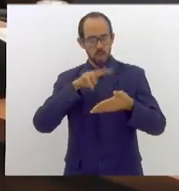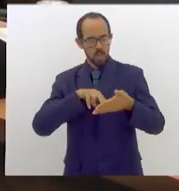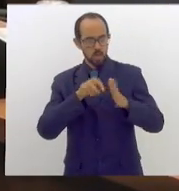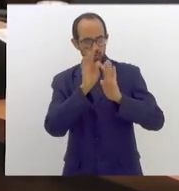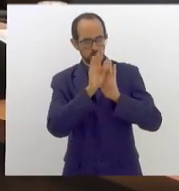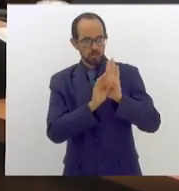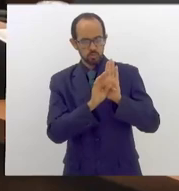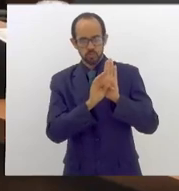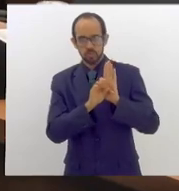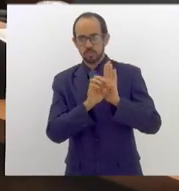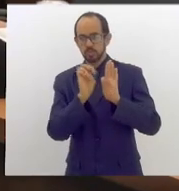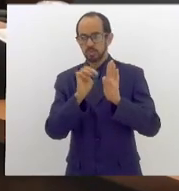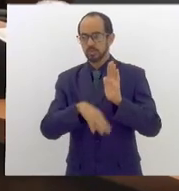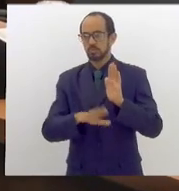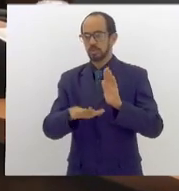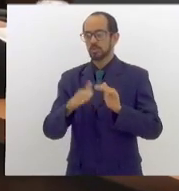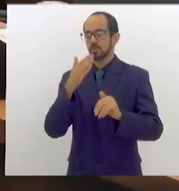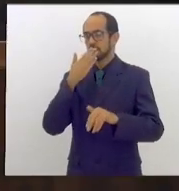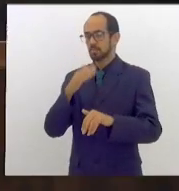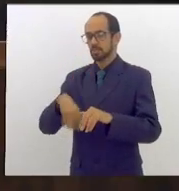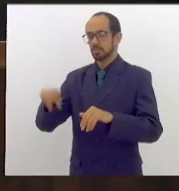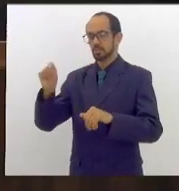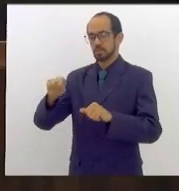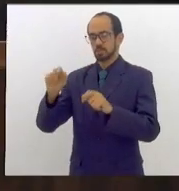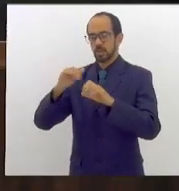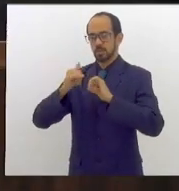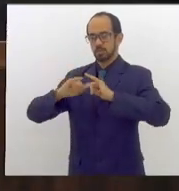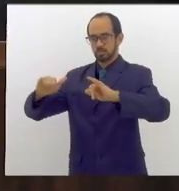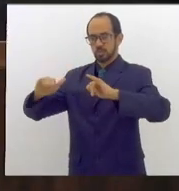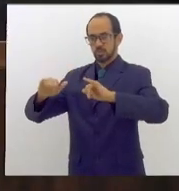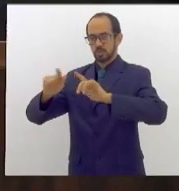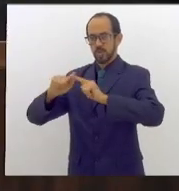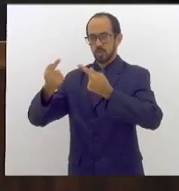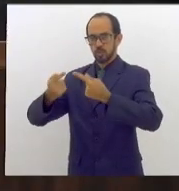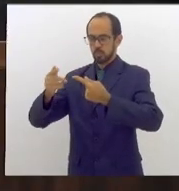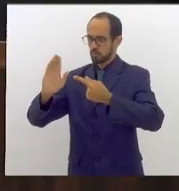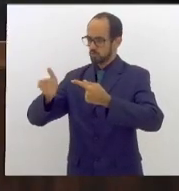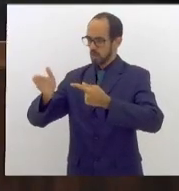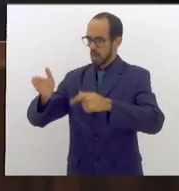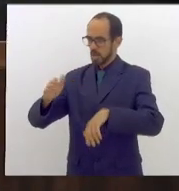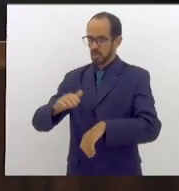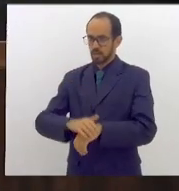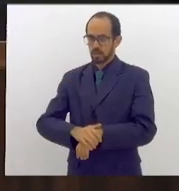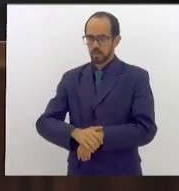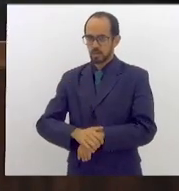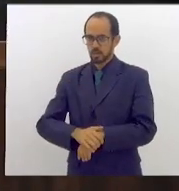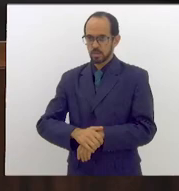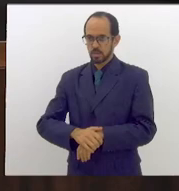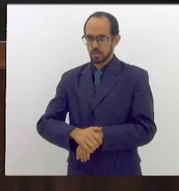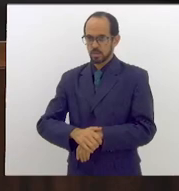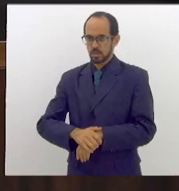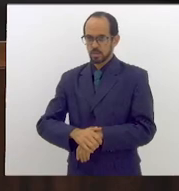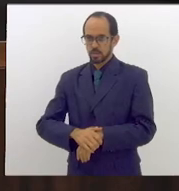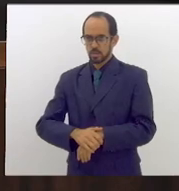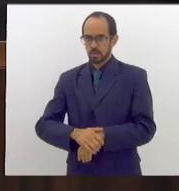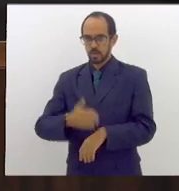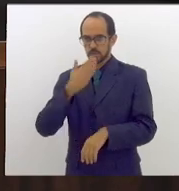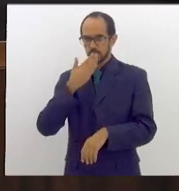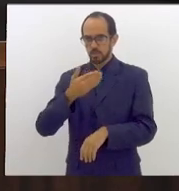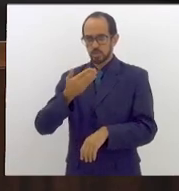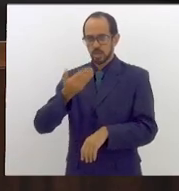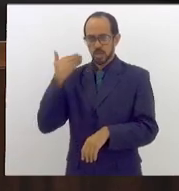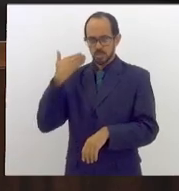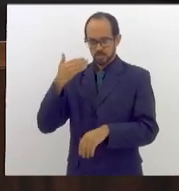pedi hoje mais cedo para disponibilizarem no grupo já tá no grupo não sei eu não pedi mais cedo